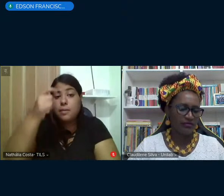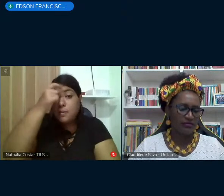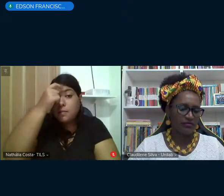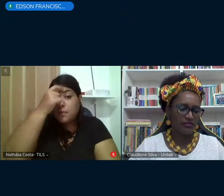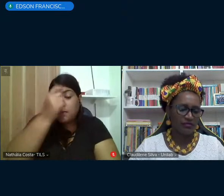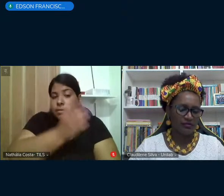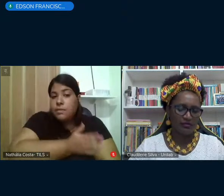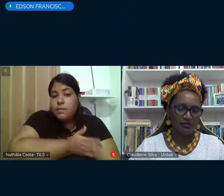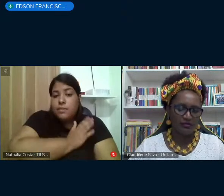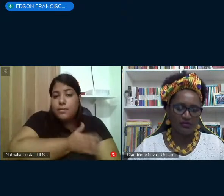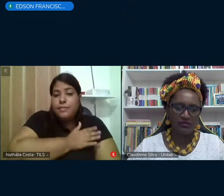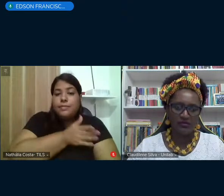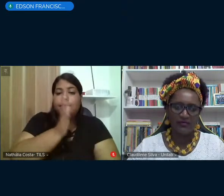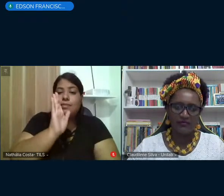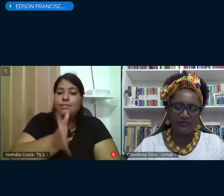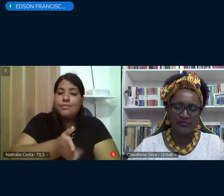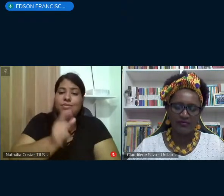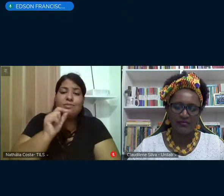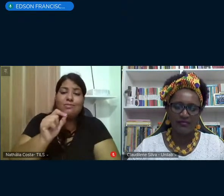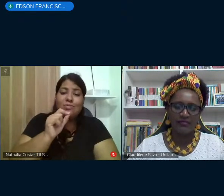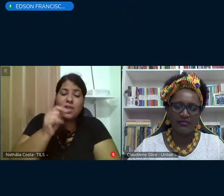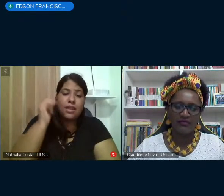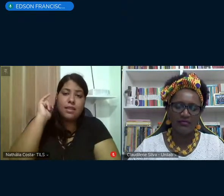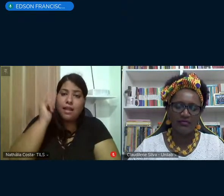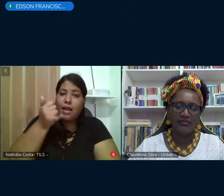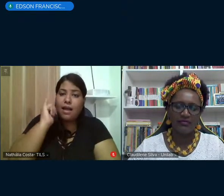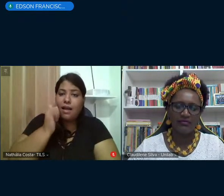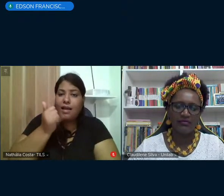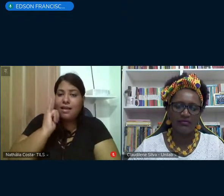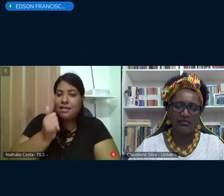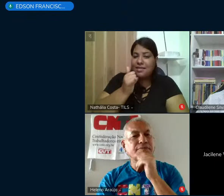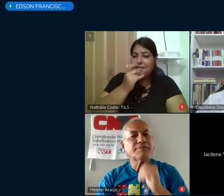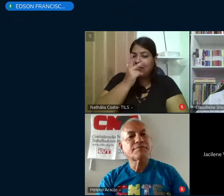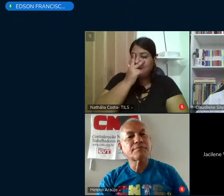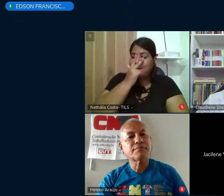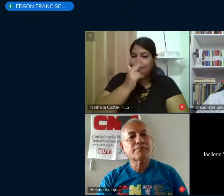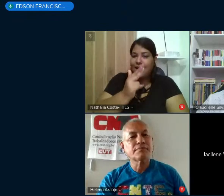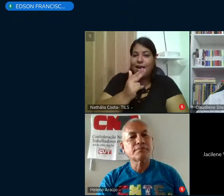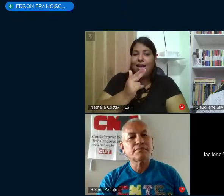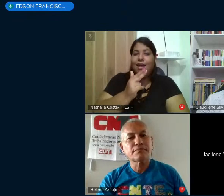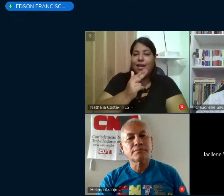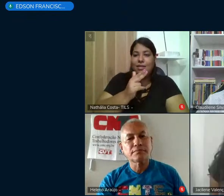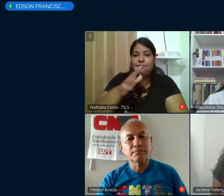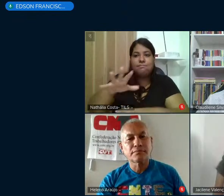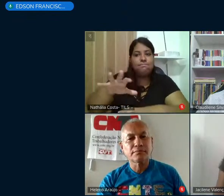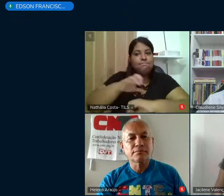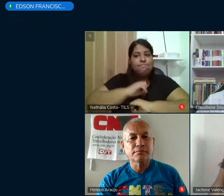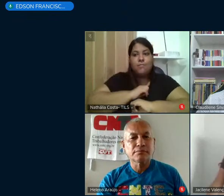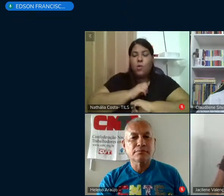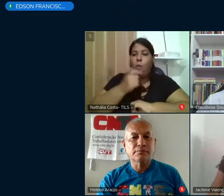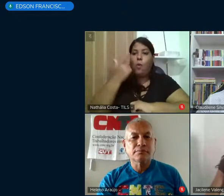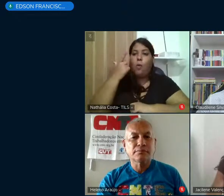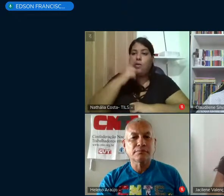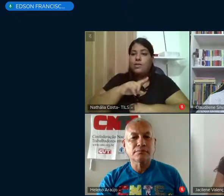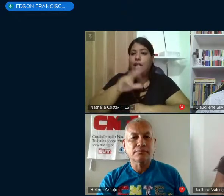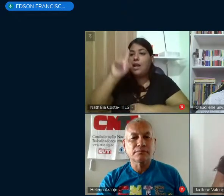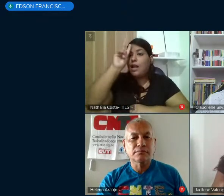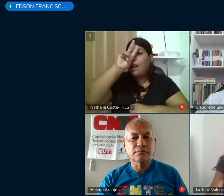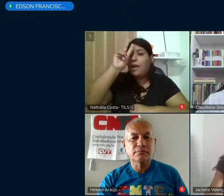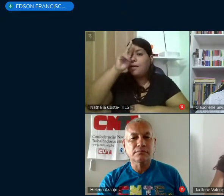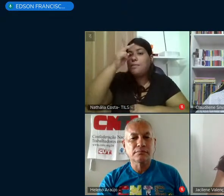corações já abduzidos por uma narrativa cinematográfica contagiante, feita por quem sabe vender